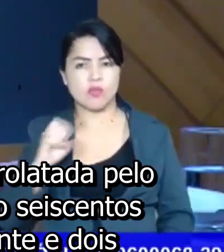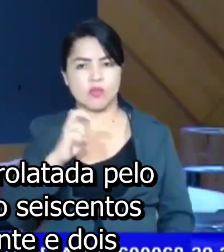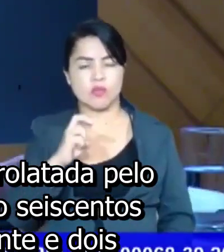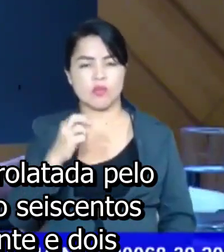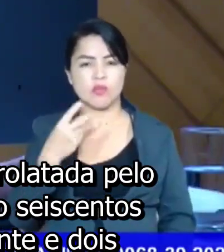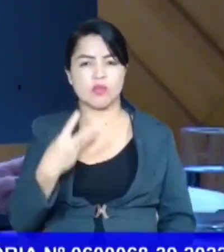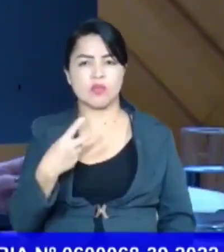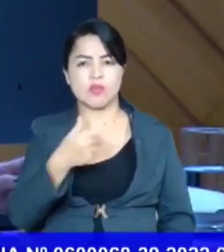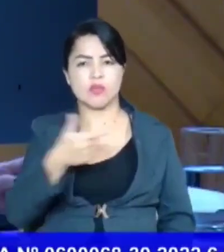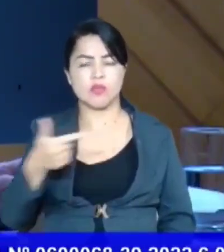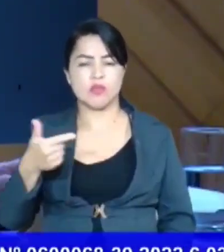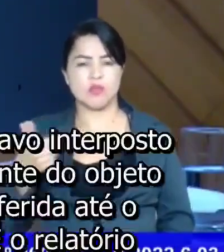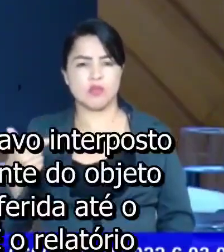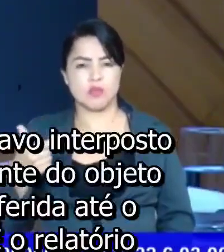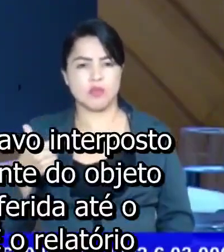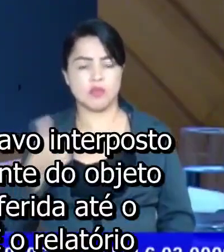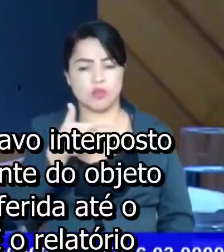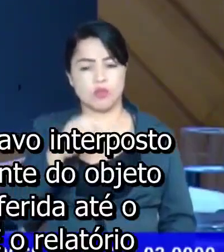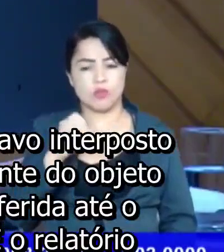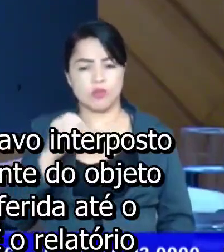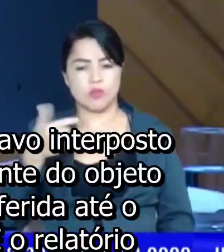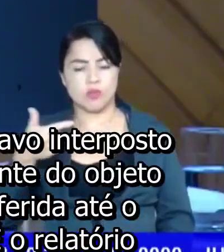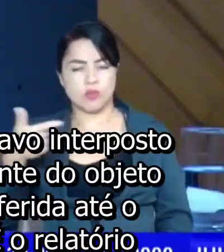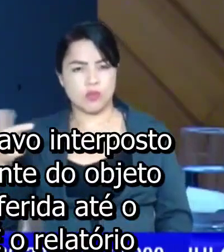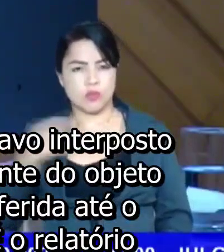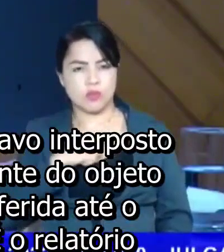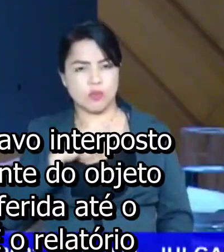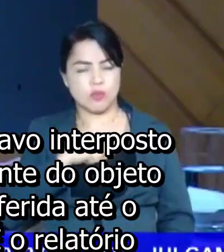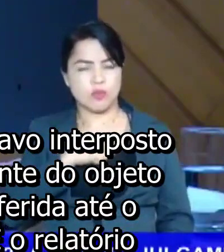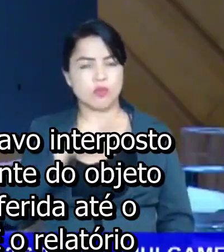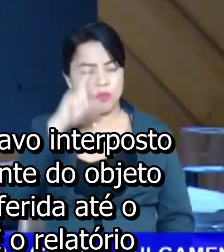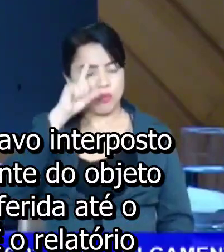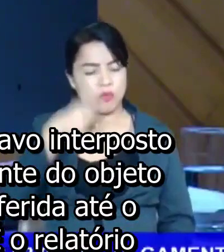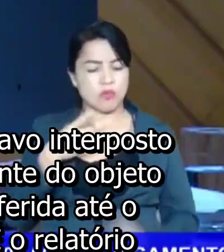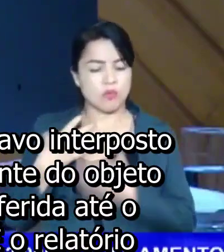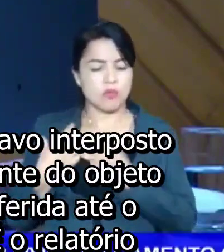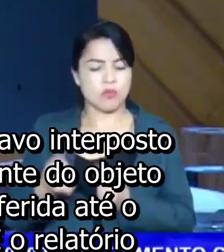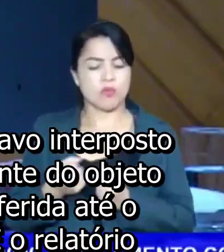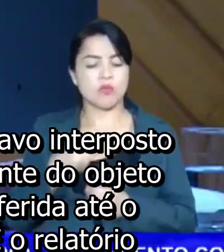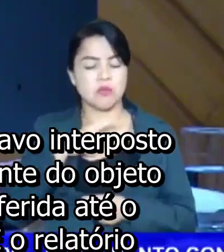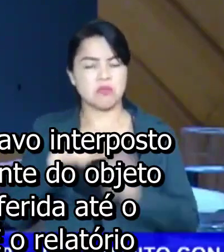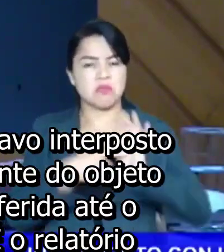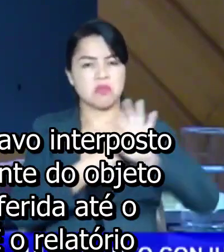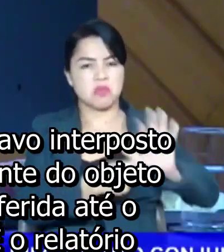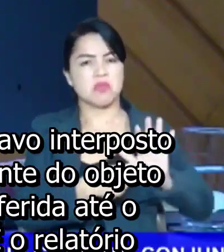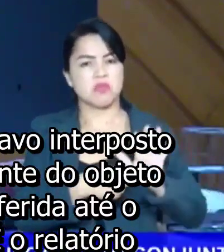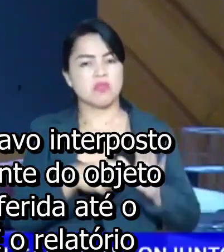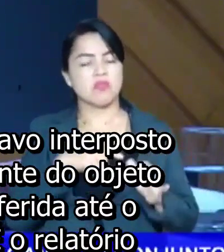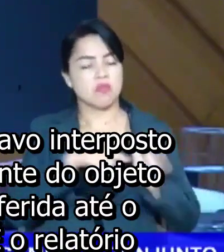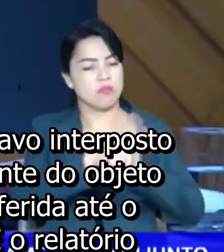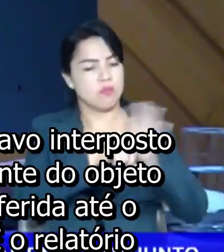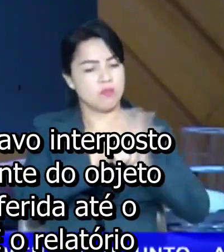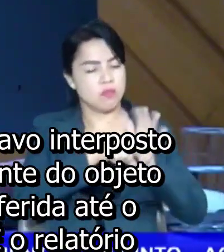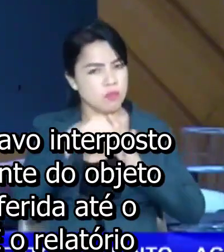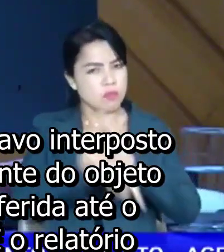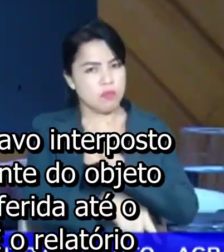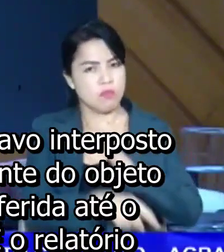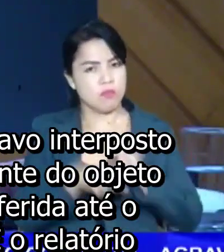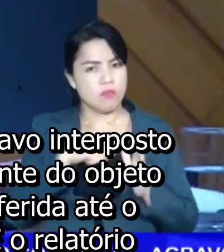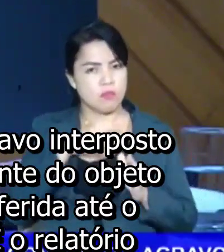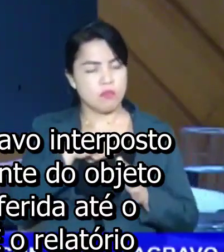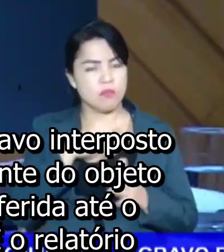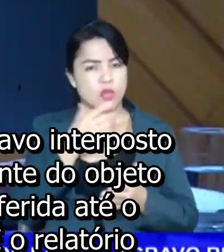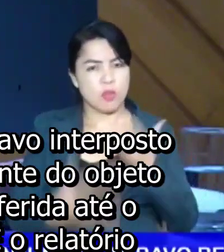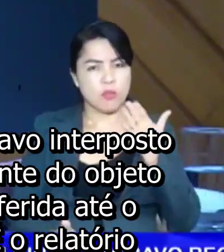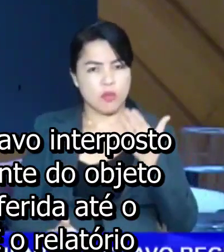0600-09352 de 2022, reconsiderando a decisão que julgou prejudicado o agravo interposto naqueles autos, sob o fundamento da